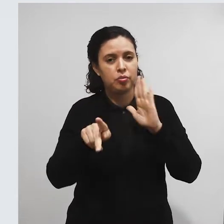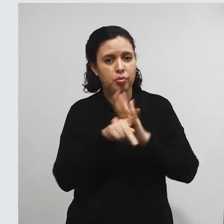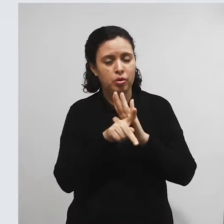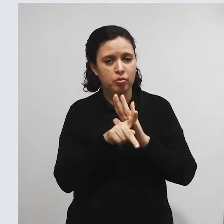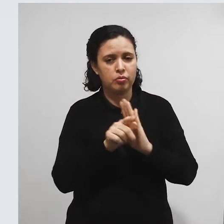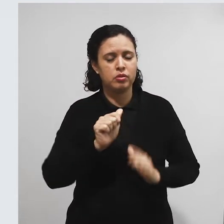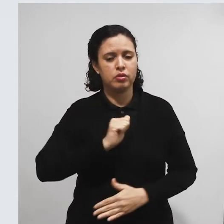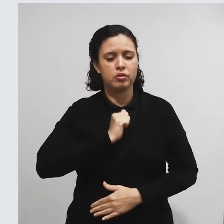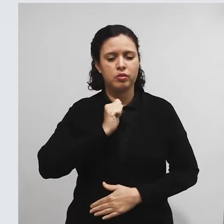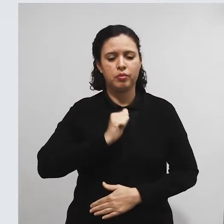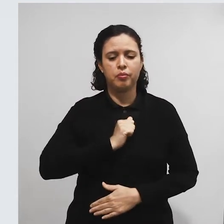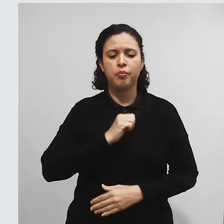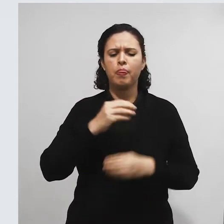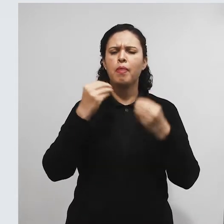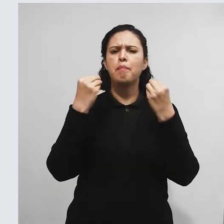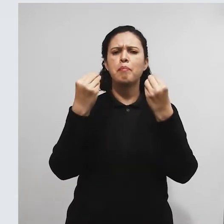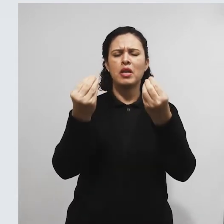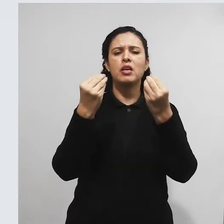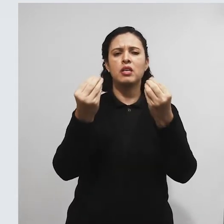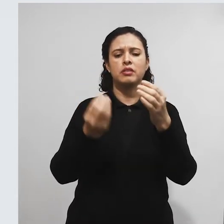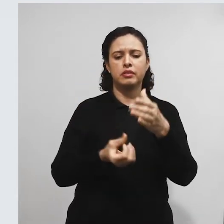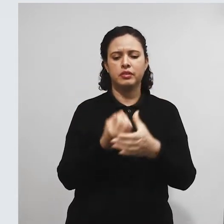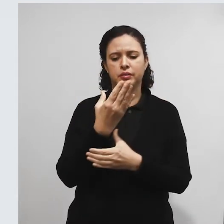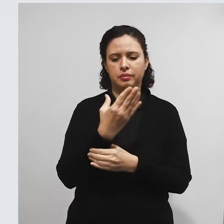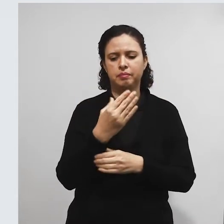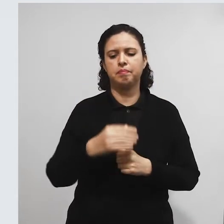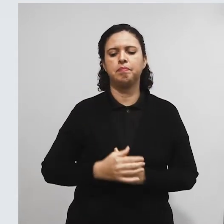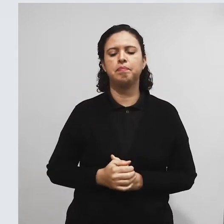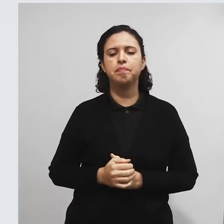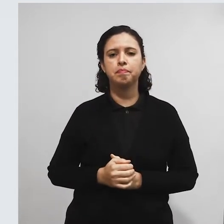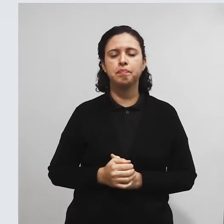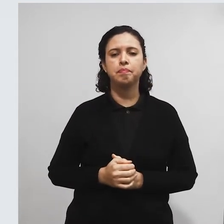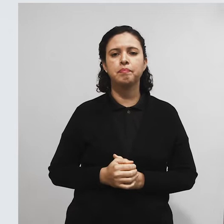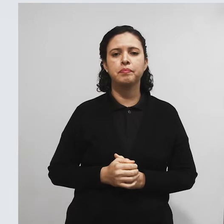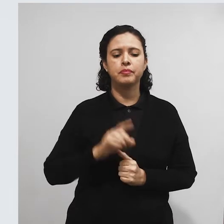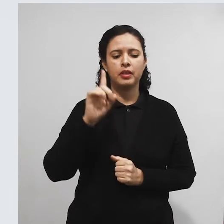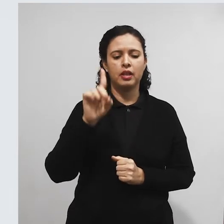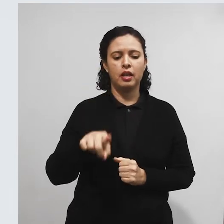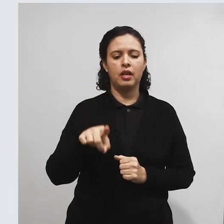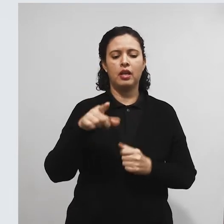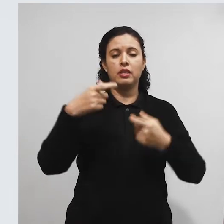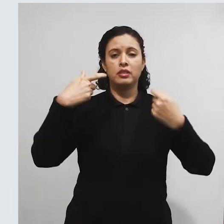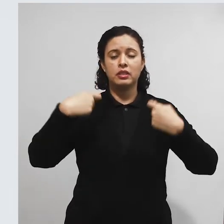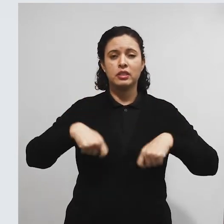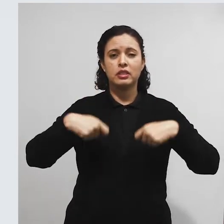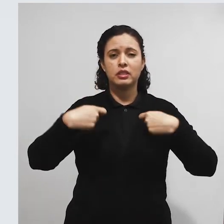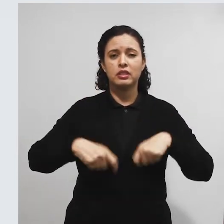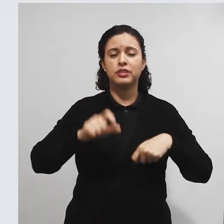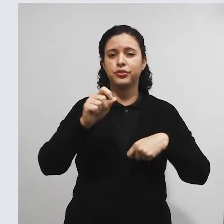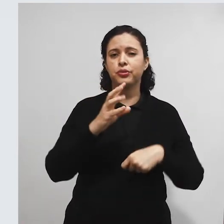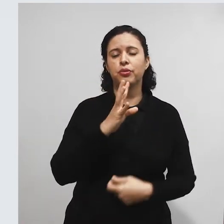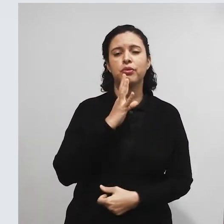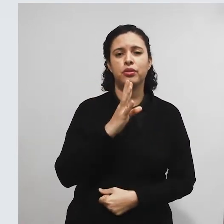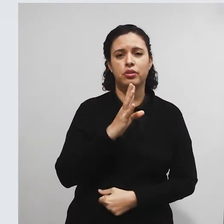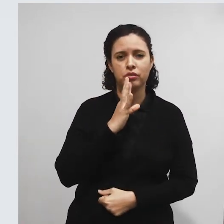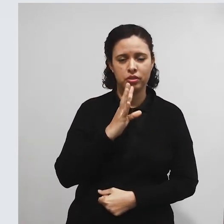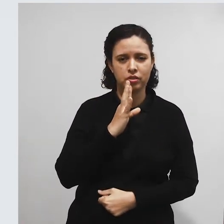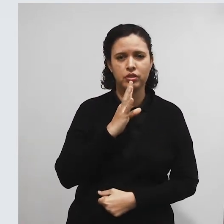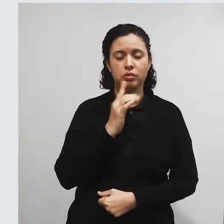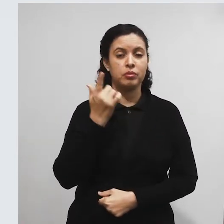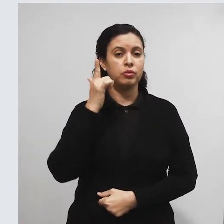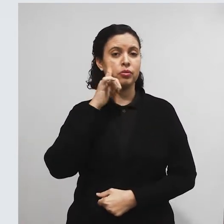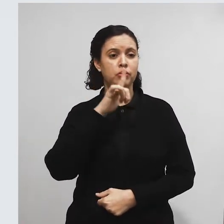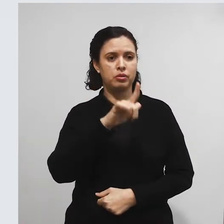antropologia, né? Para que ela foi criada? Ela foi criada pela necessidade de conhecer